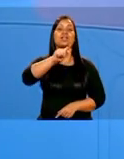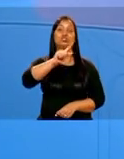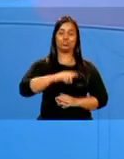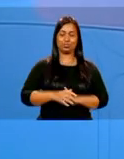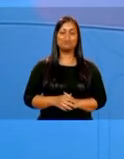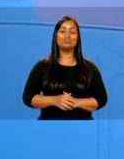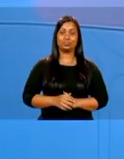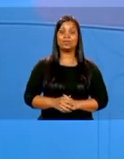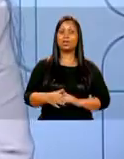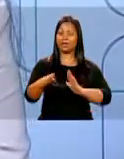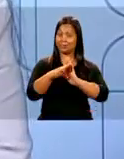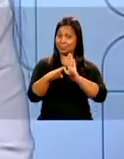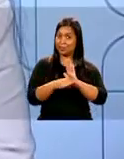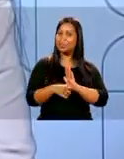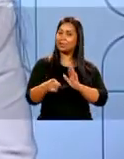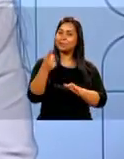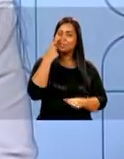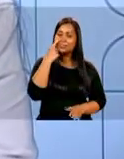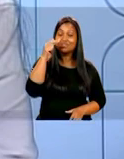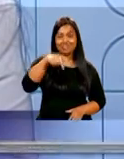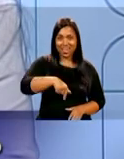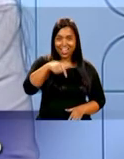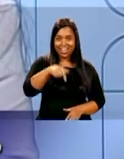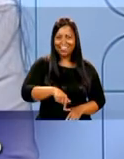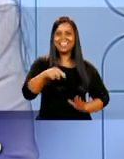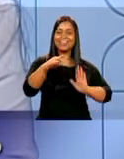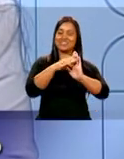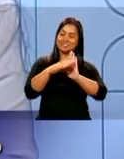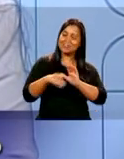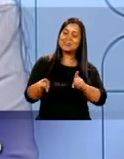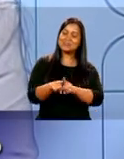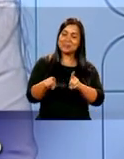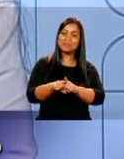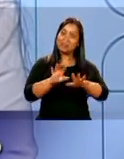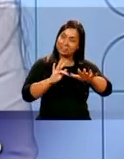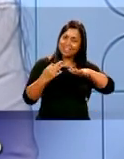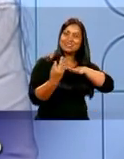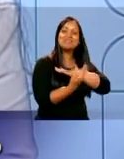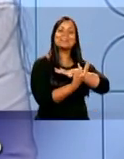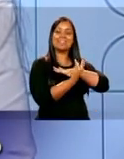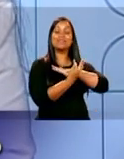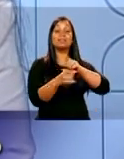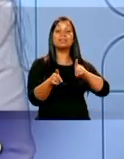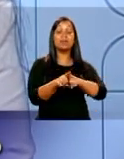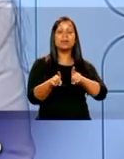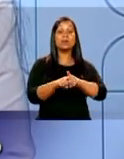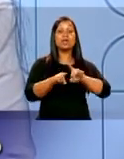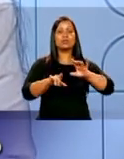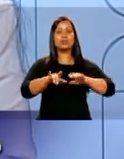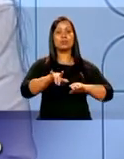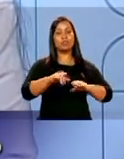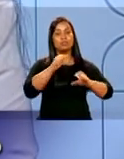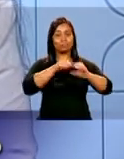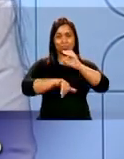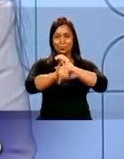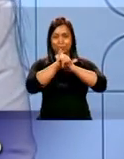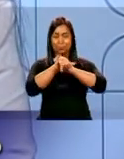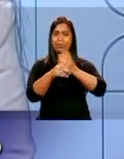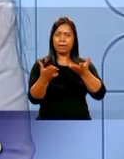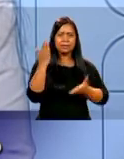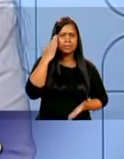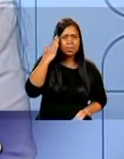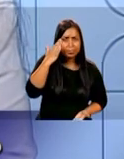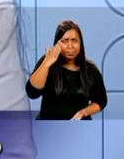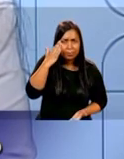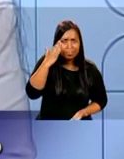gerente administrativo. Esse programa você acompanha aqui na nossa programação e também nas nossas redes sociais e no nosso canal do YouTube. E para saber